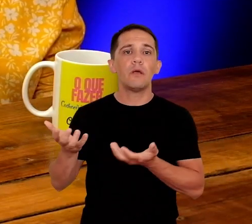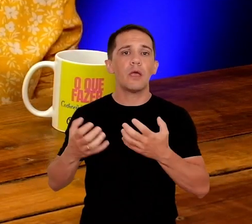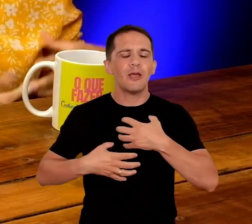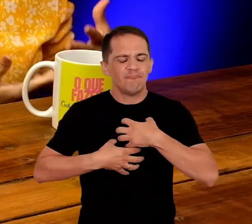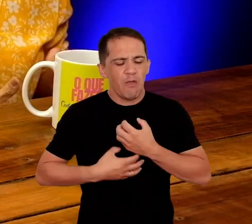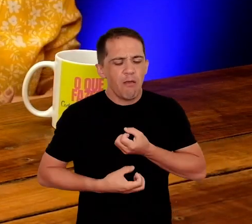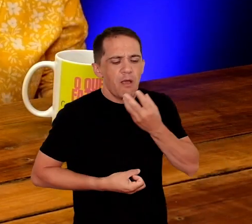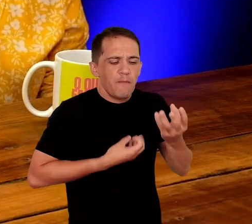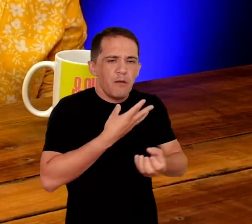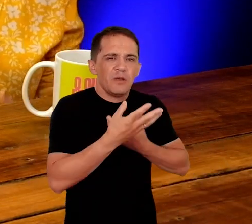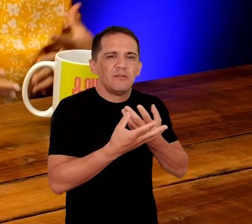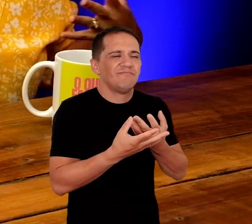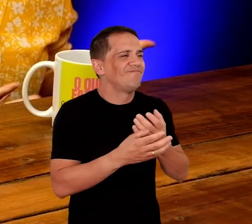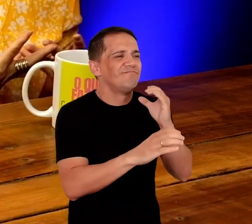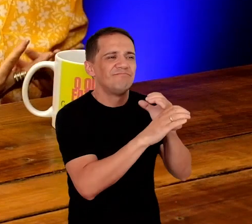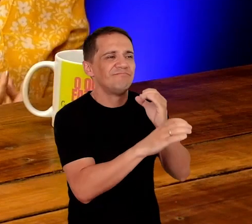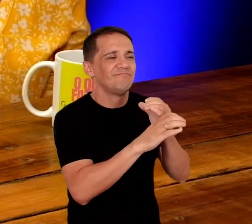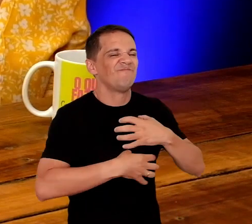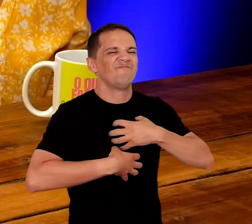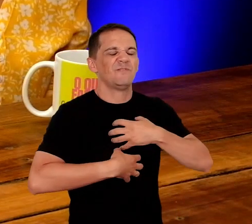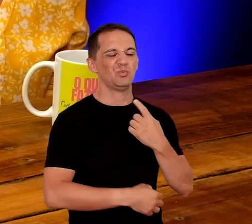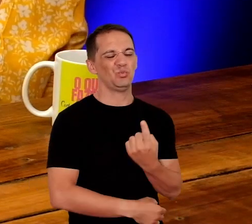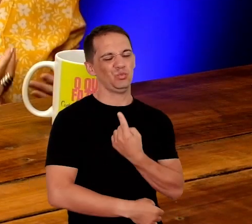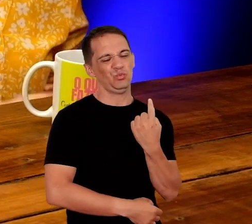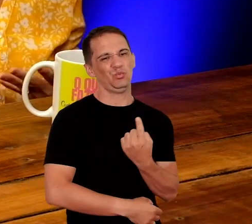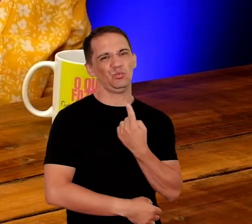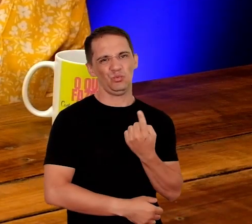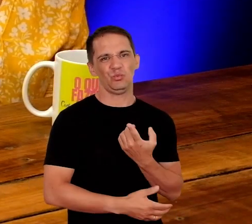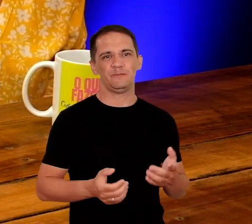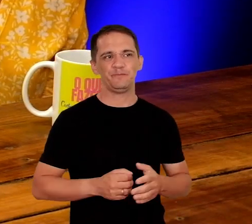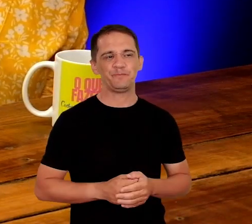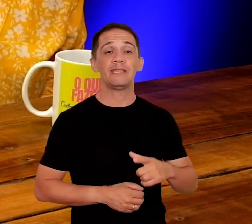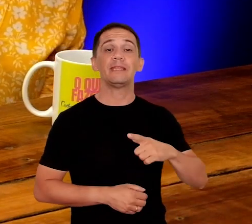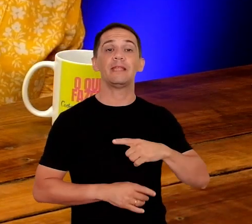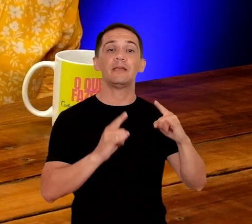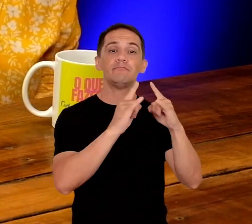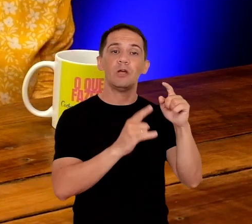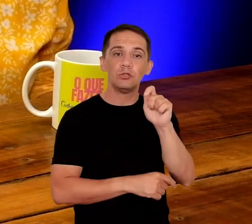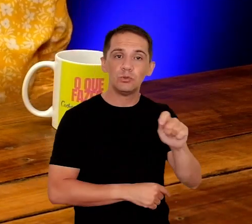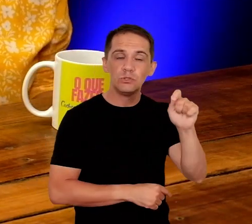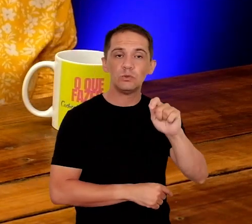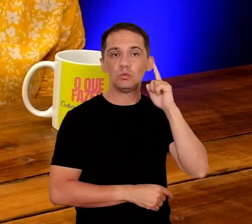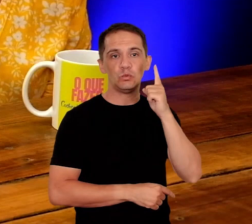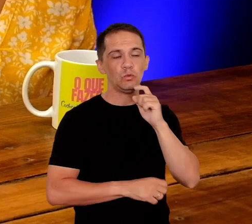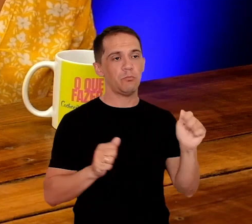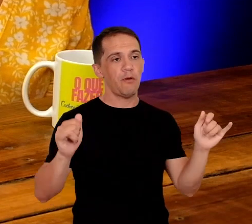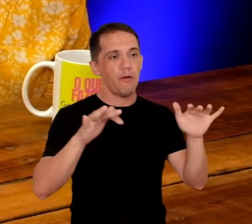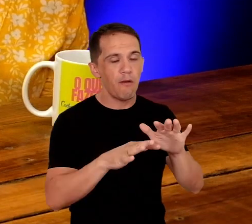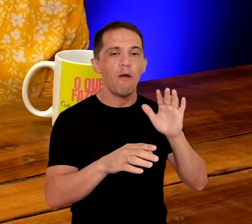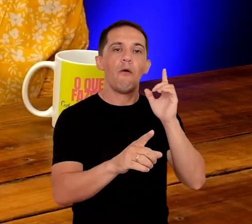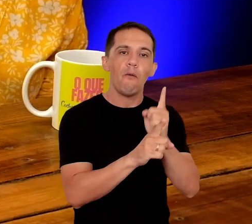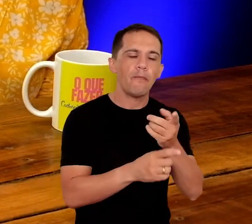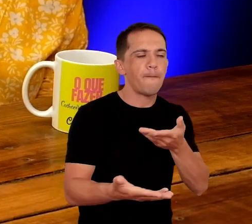Eles têm a associação de surdos ali, eles se encontram, né? Eles se ajudam muito, né? Mas o bom também seria que os pais se interessassem,